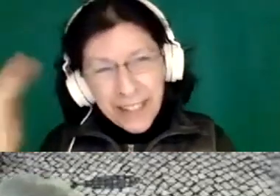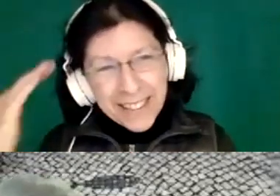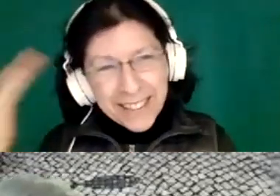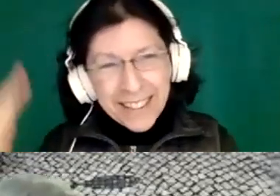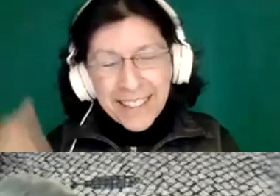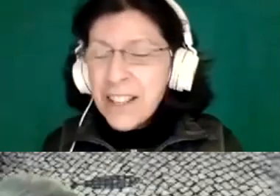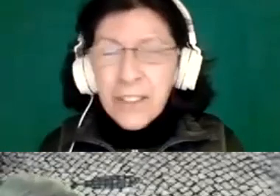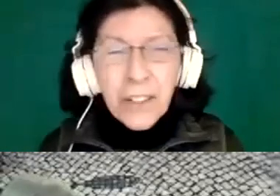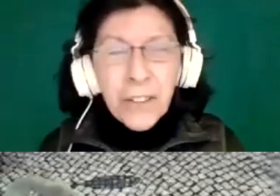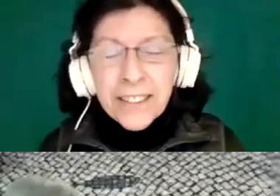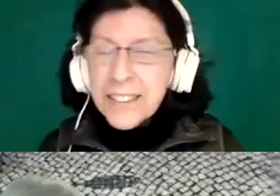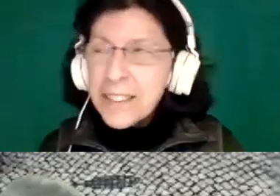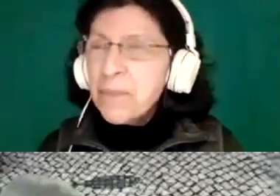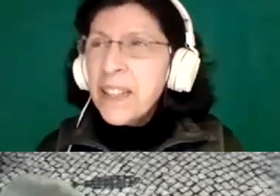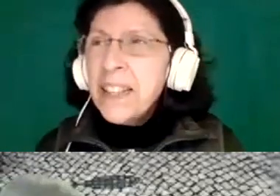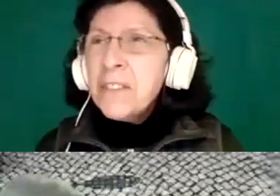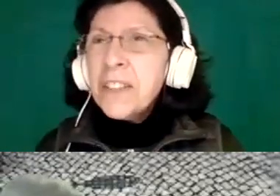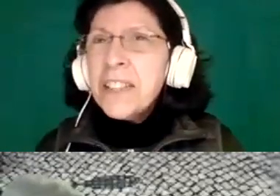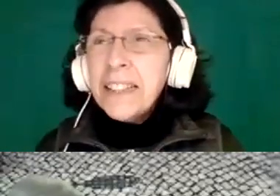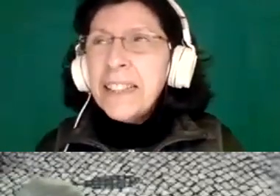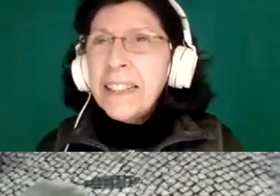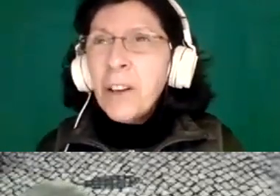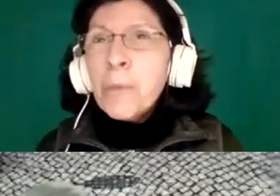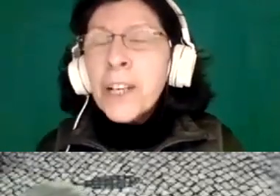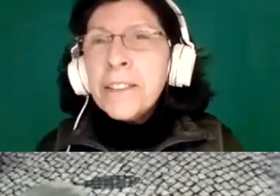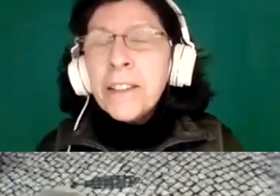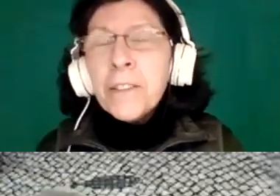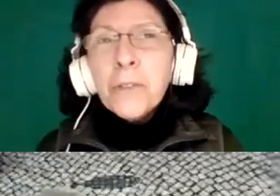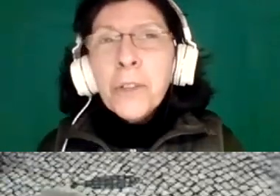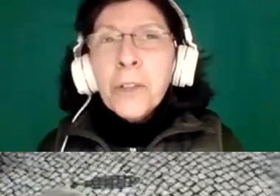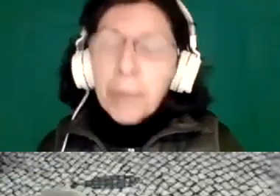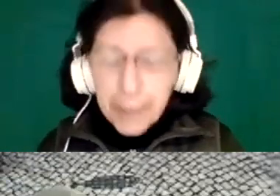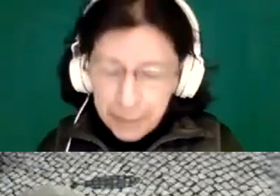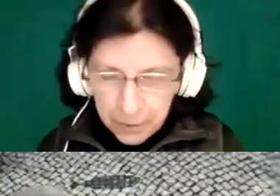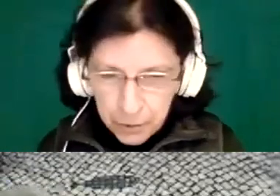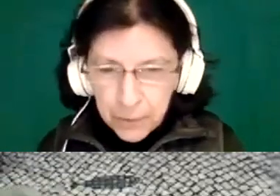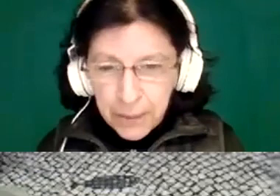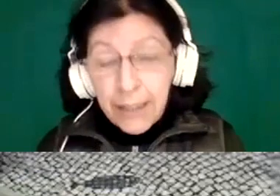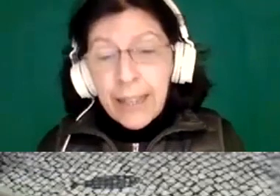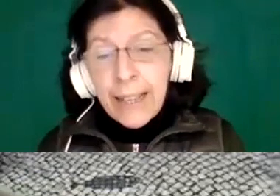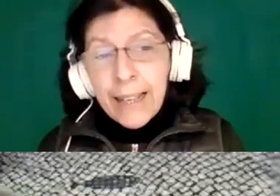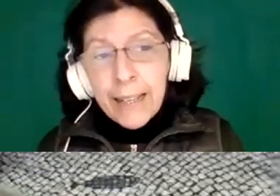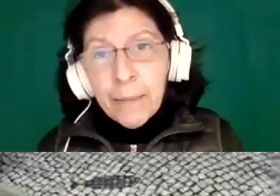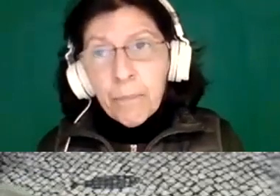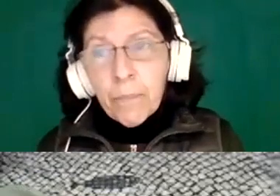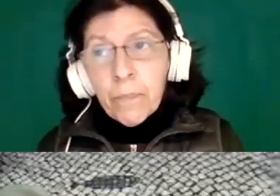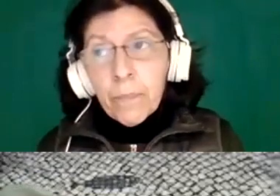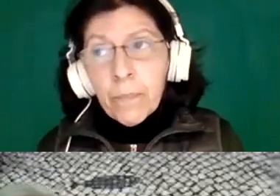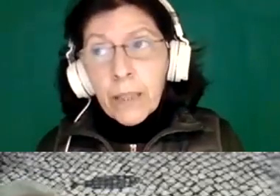Foi com esse, enfim, objetivo subreptício.